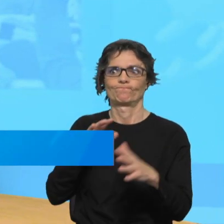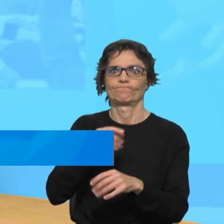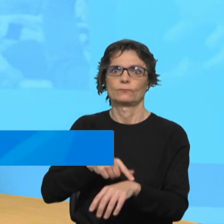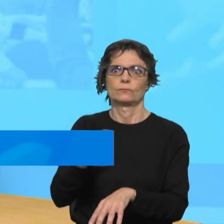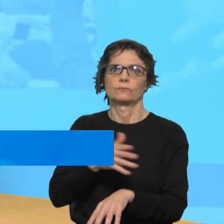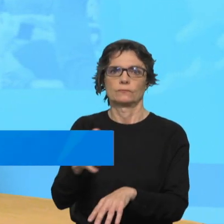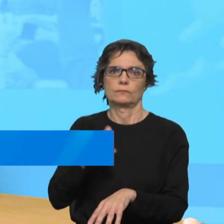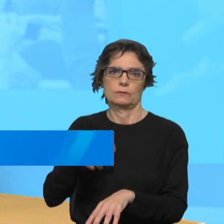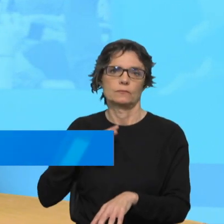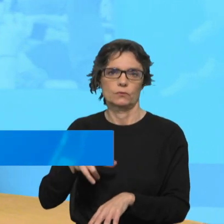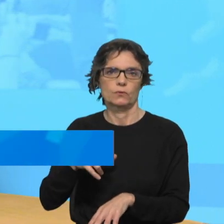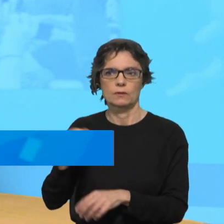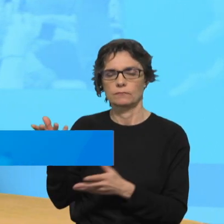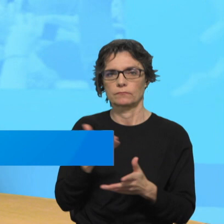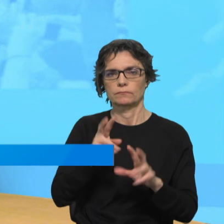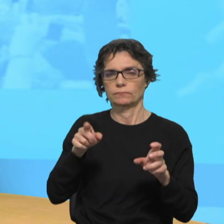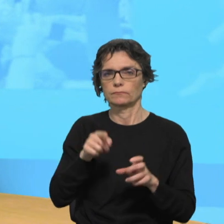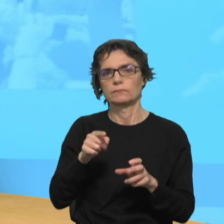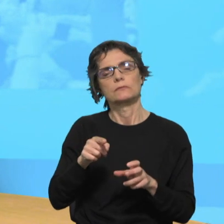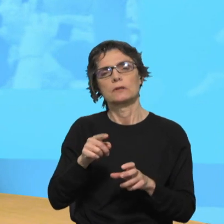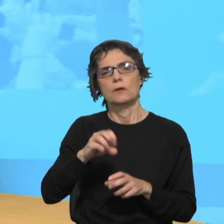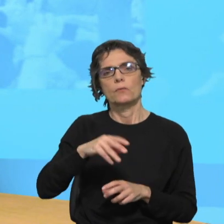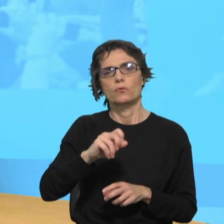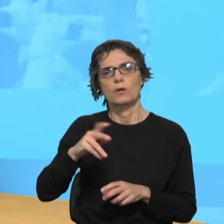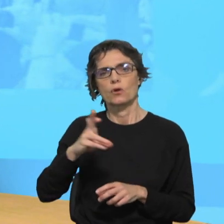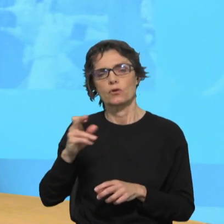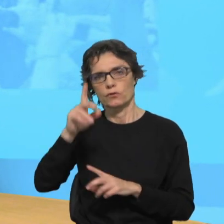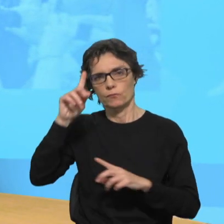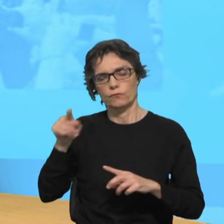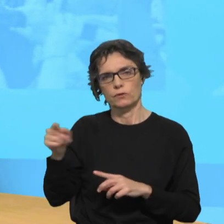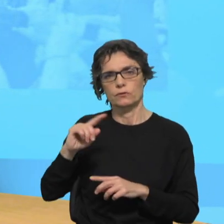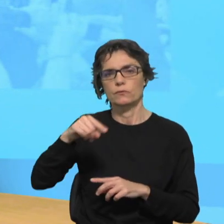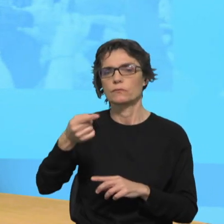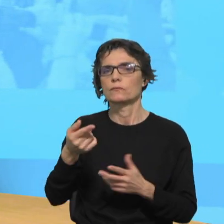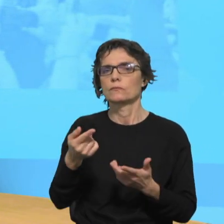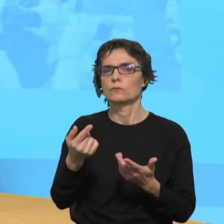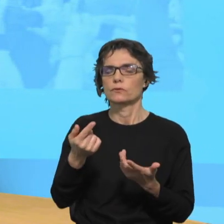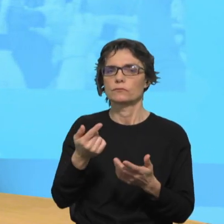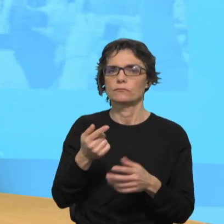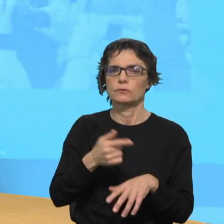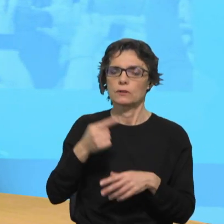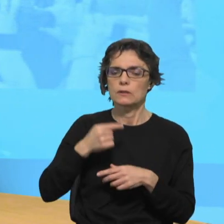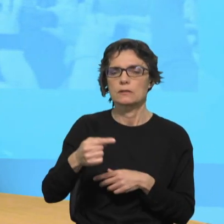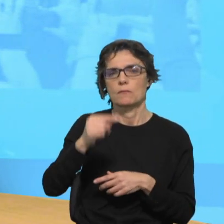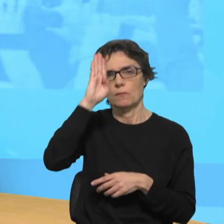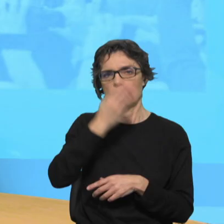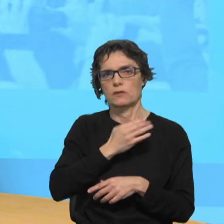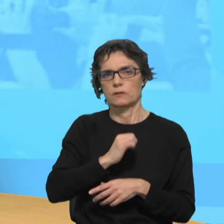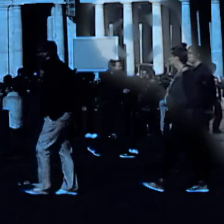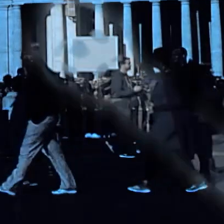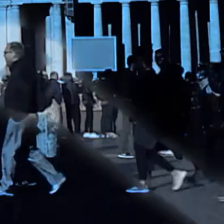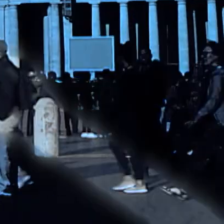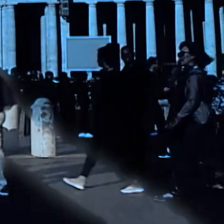a análise de Manuel Rocha, professor, que vamos partilhar consigo depois de mostrarmos os momentos da semana do Papa Francisco.